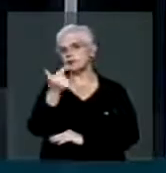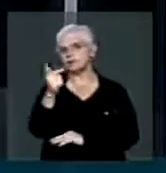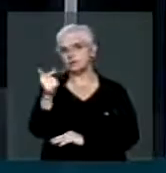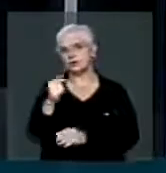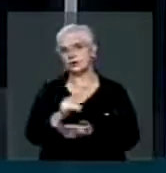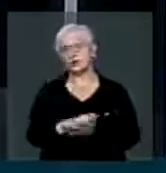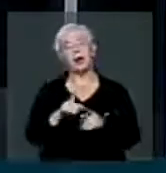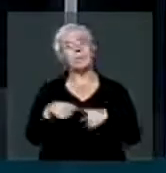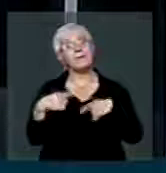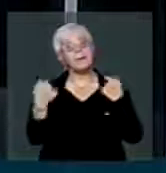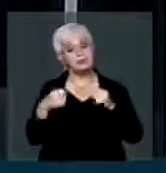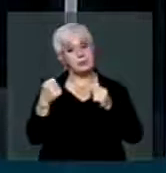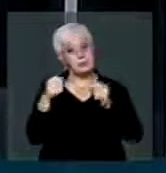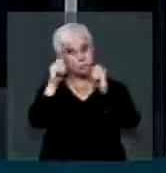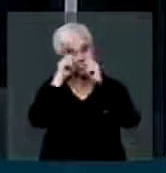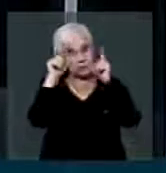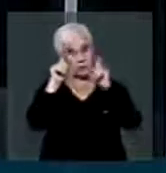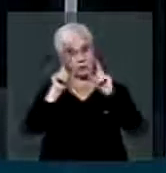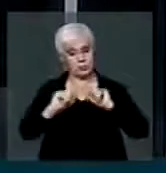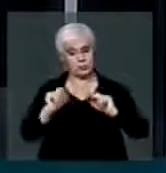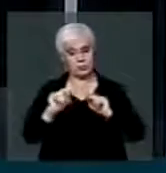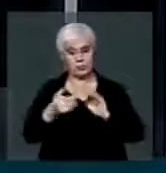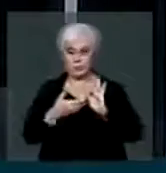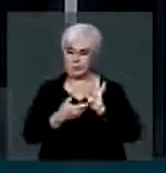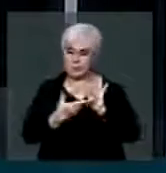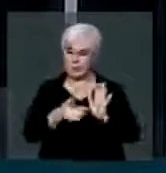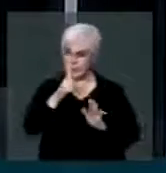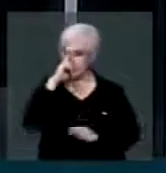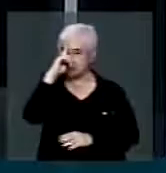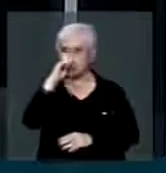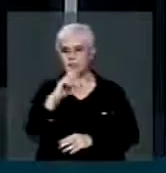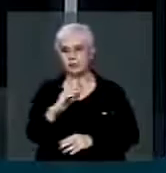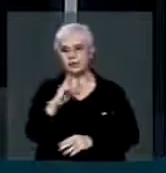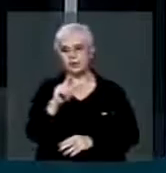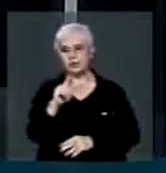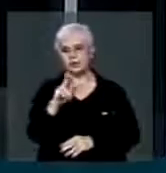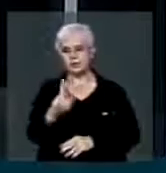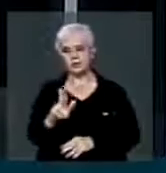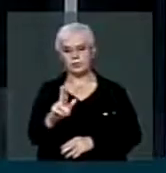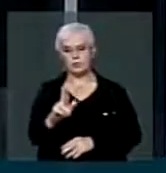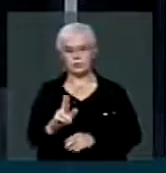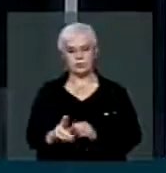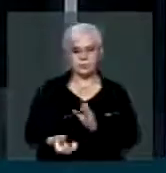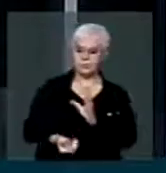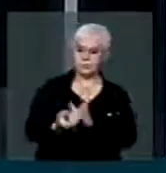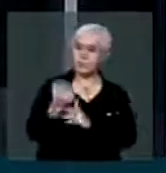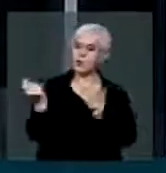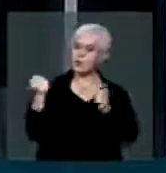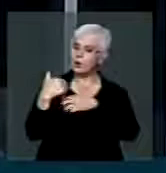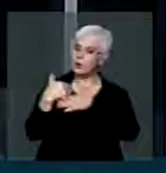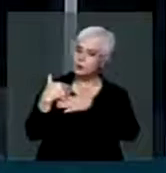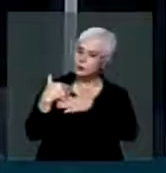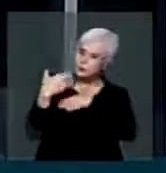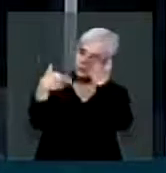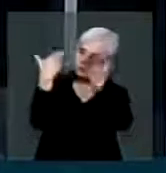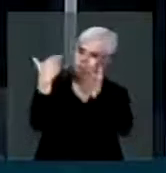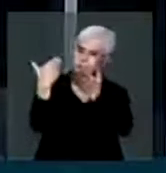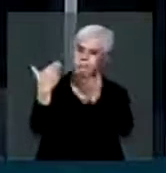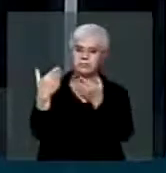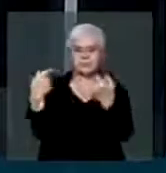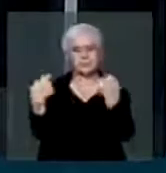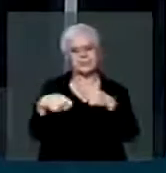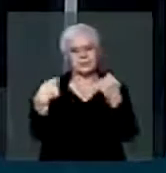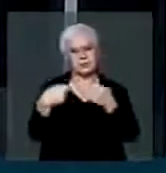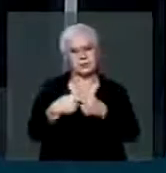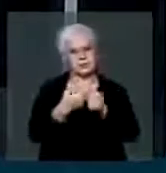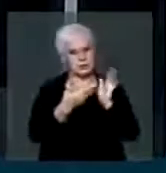preciso, senhor presidente, que esta ideia original da CGU, ela possa avançar. E